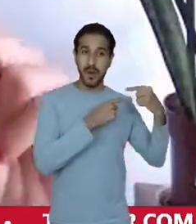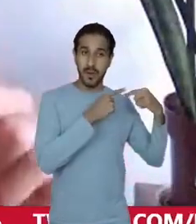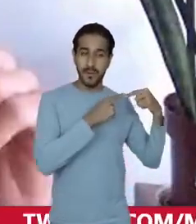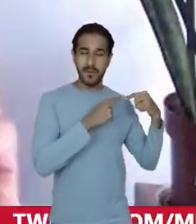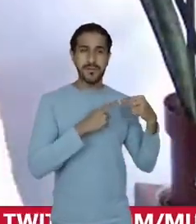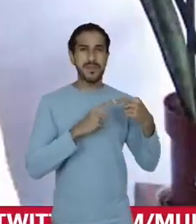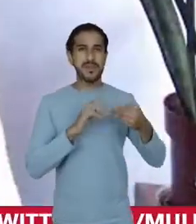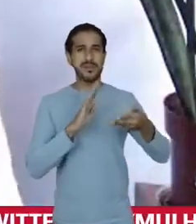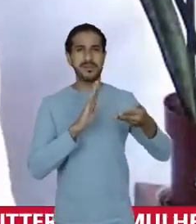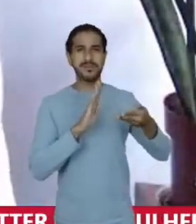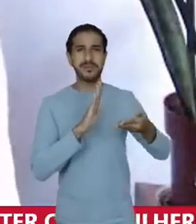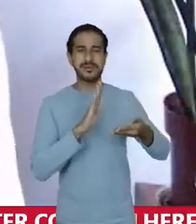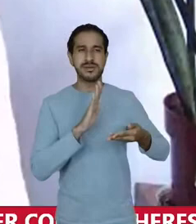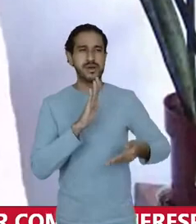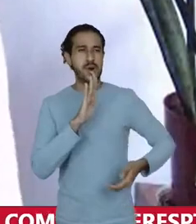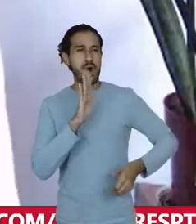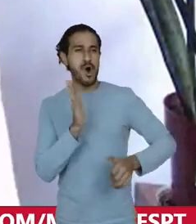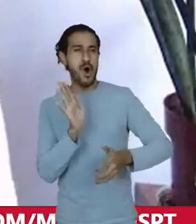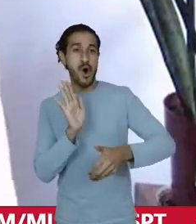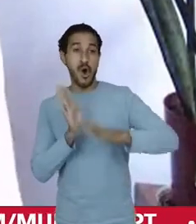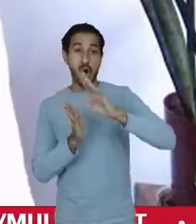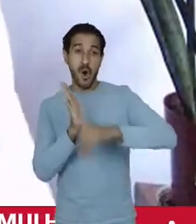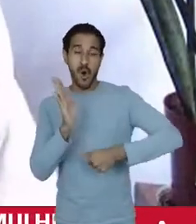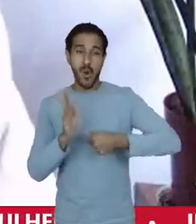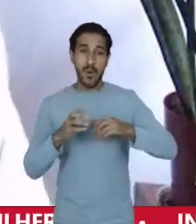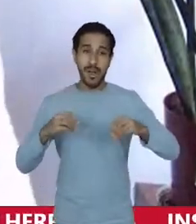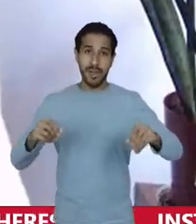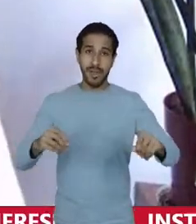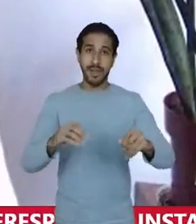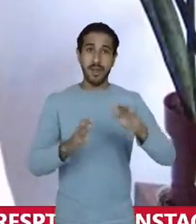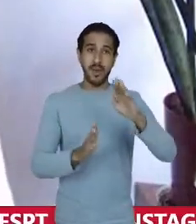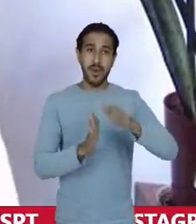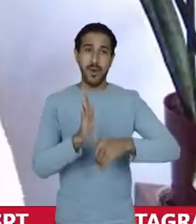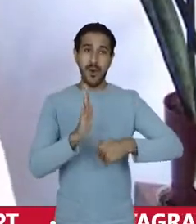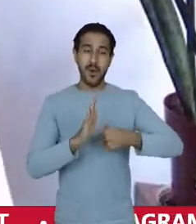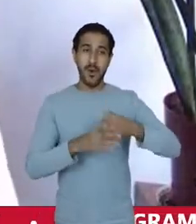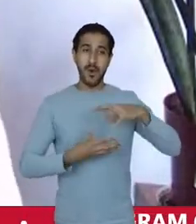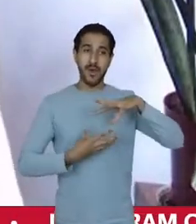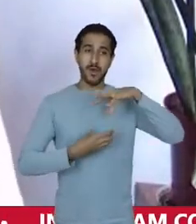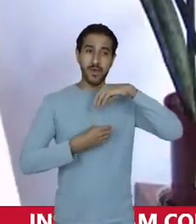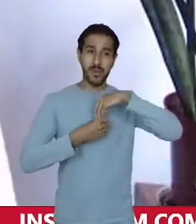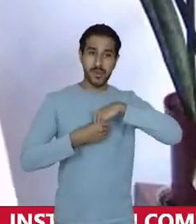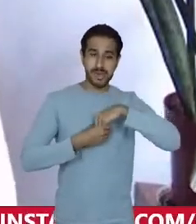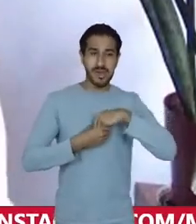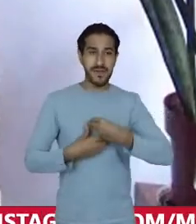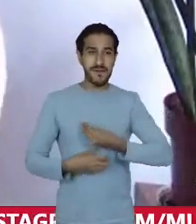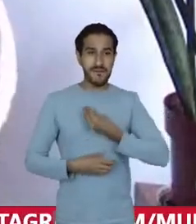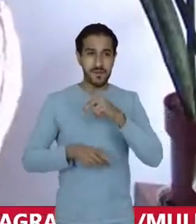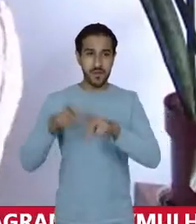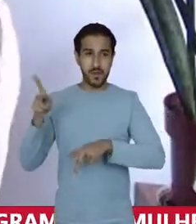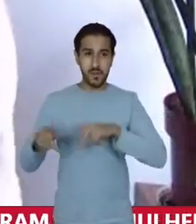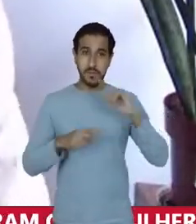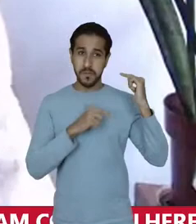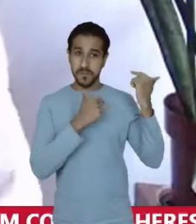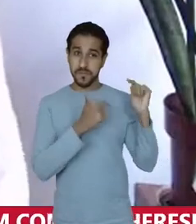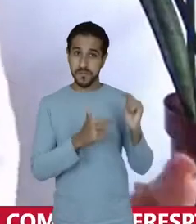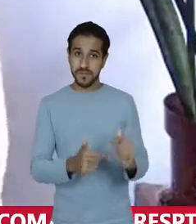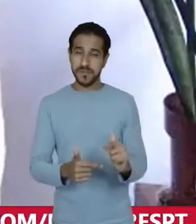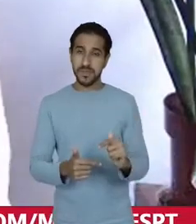a usurpação da terra, a usurpação das subjetividades, das existências dos povos